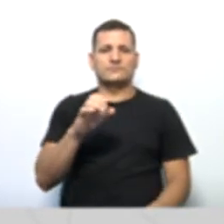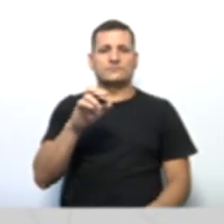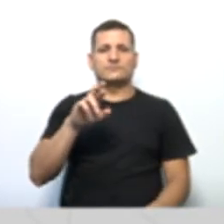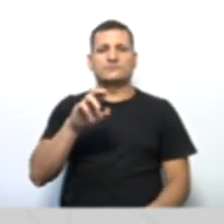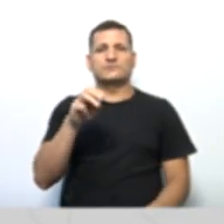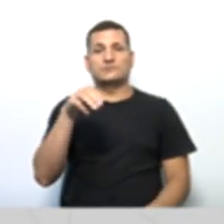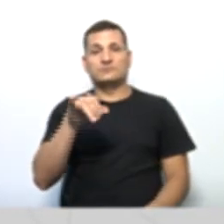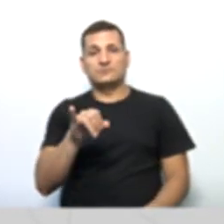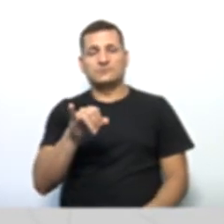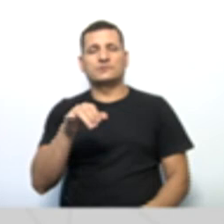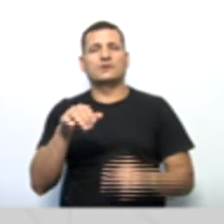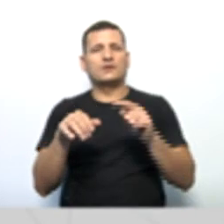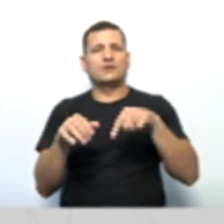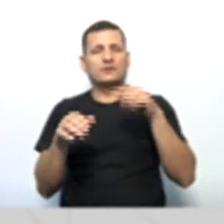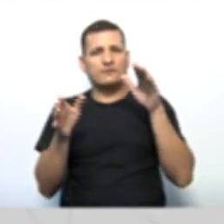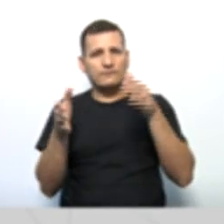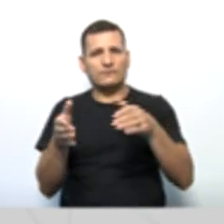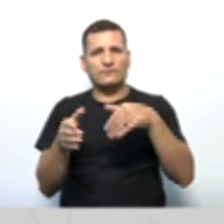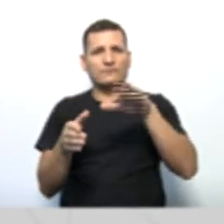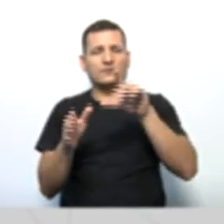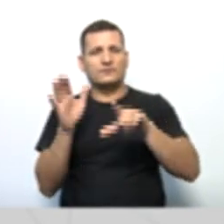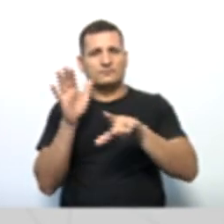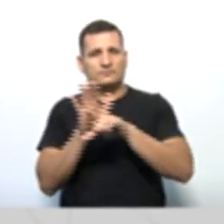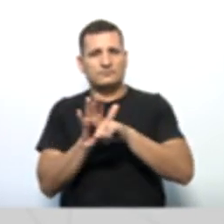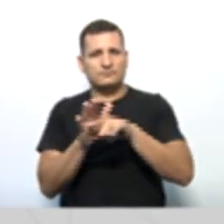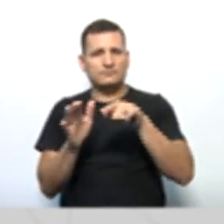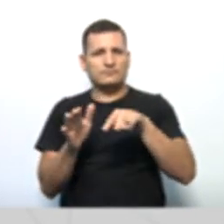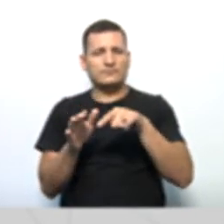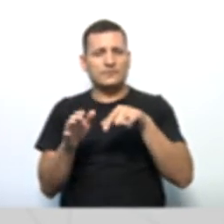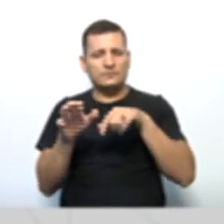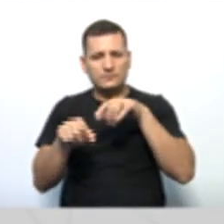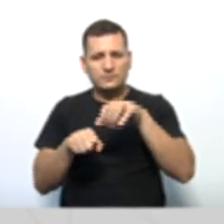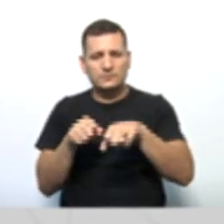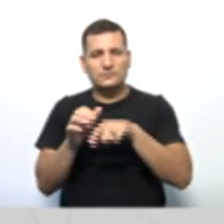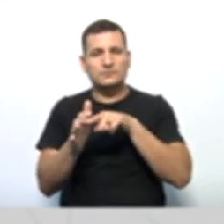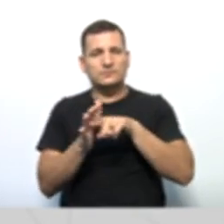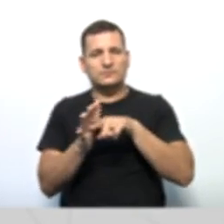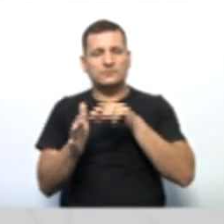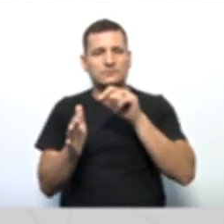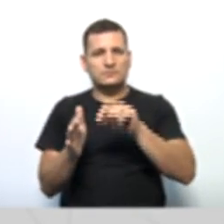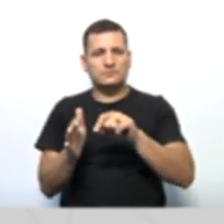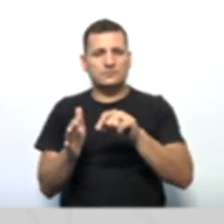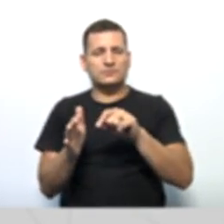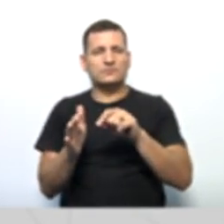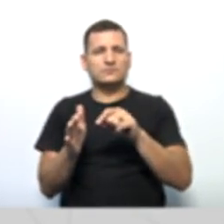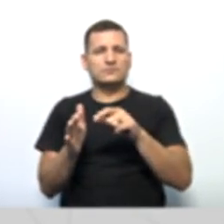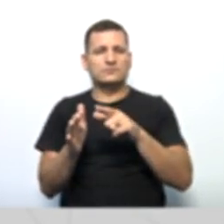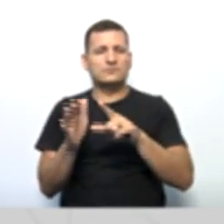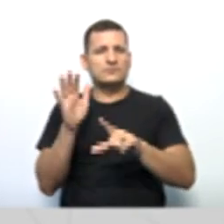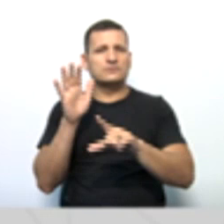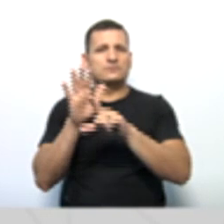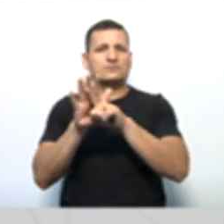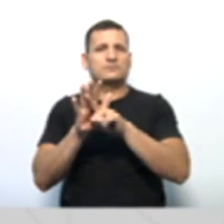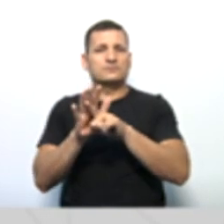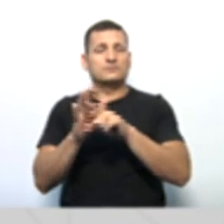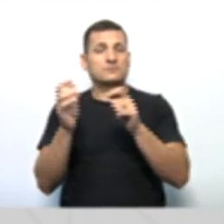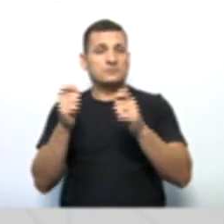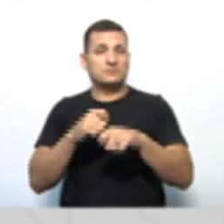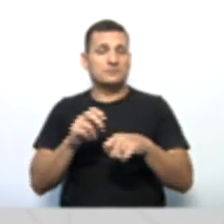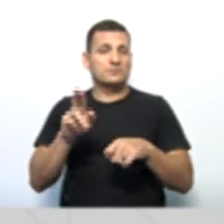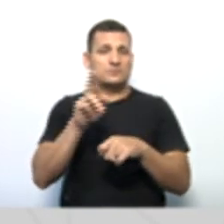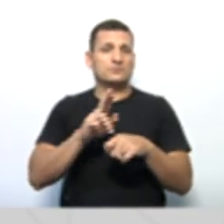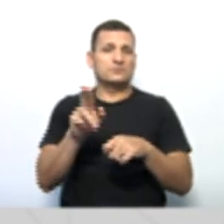direito e das leis. E ele buscava uma fundamentação legal que pudesse ser usada pelos juízes